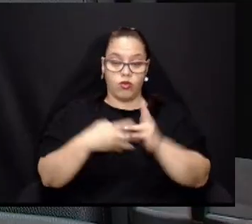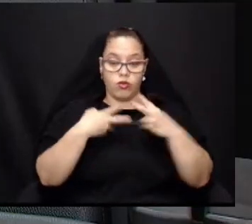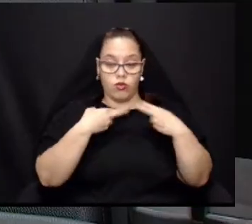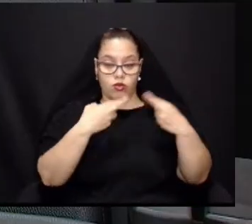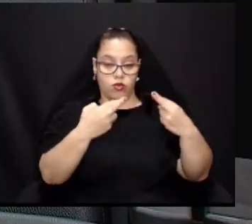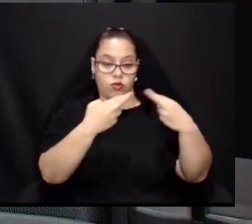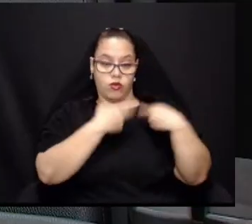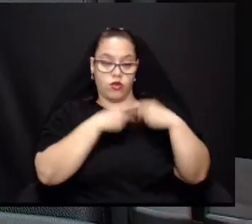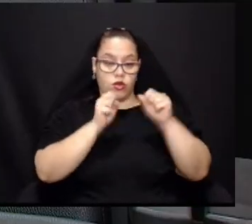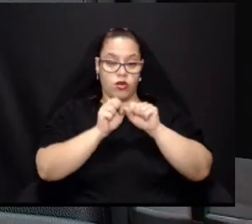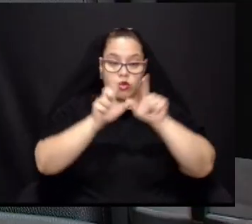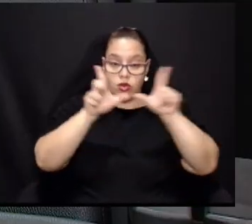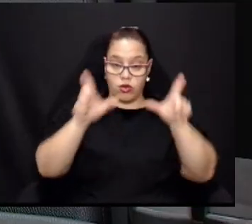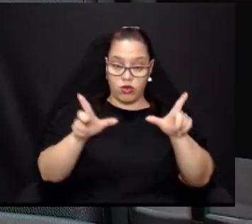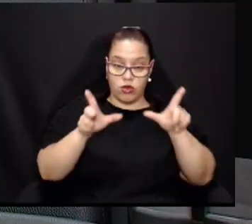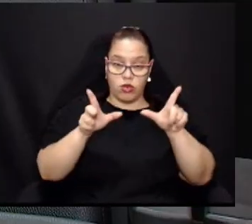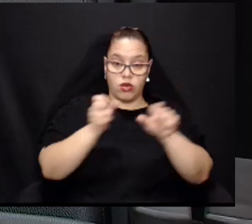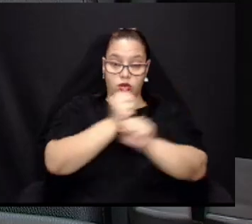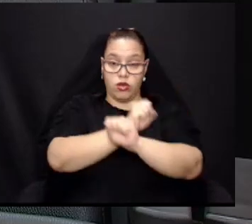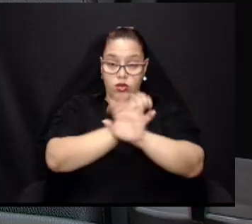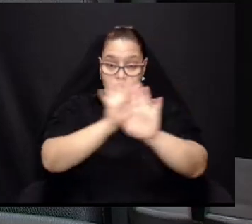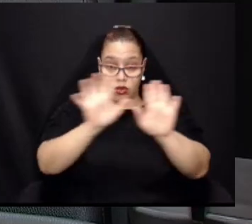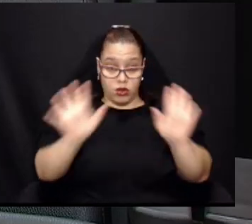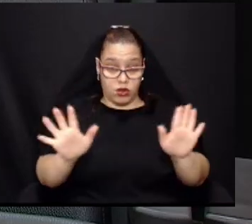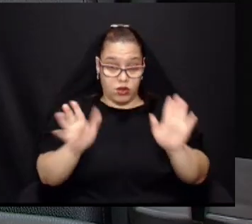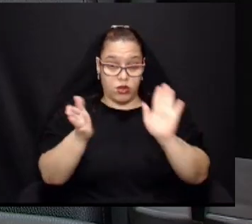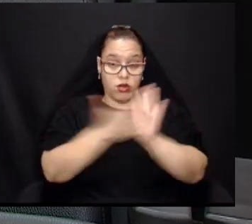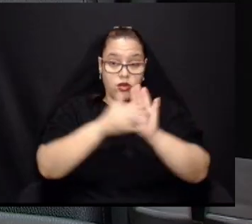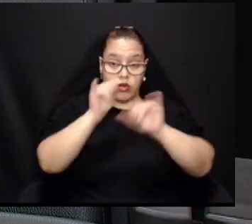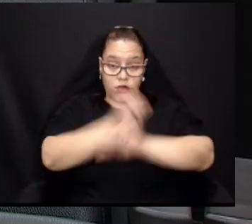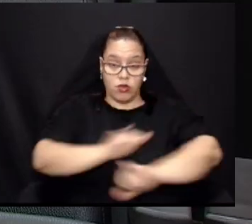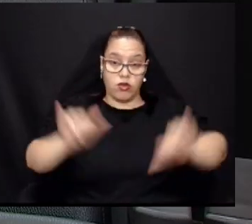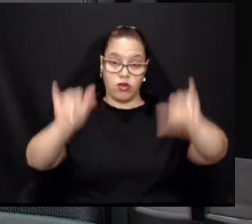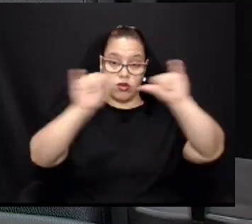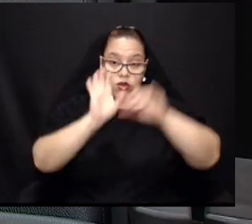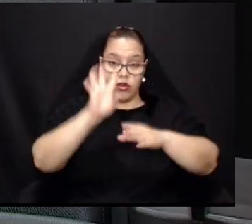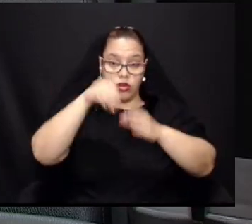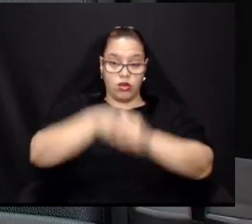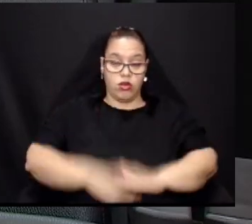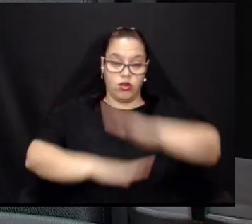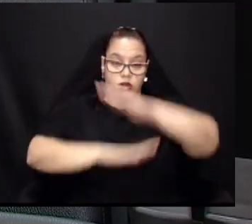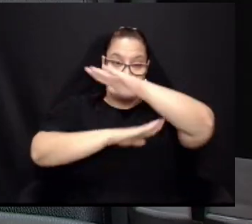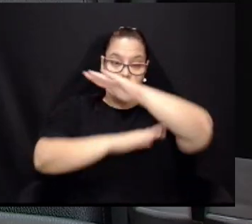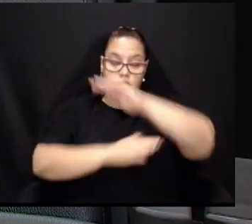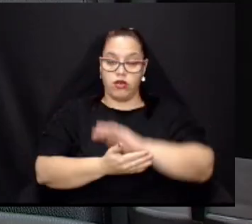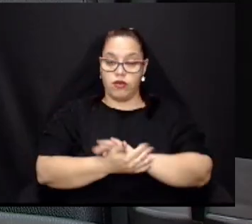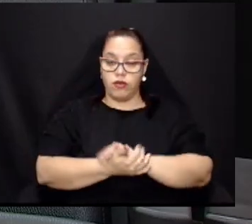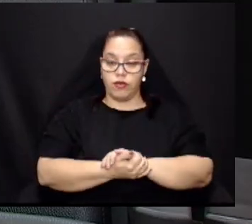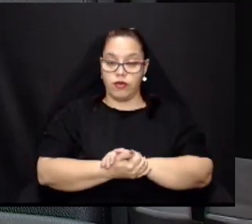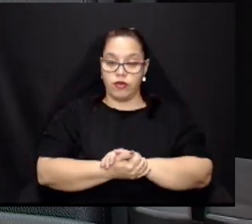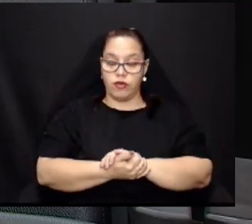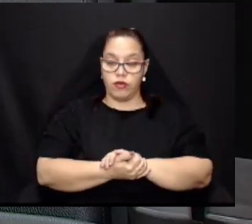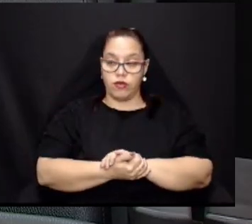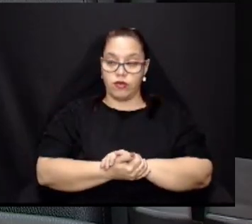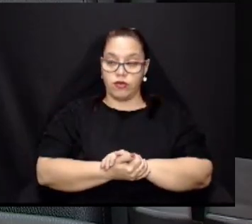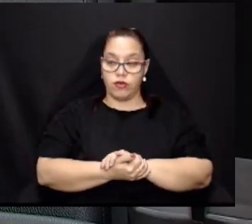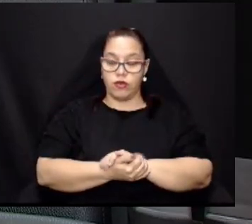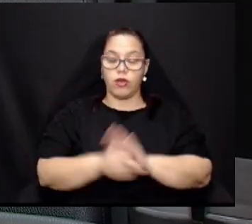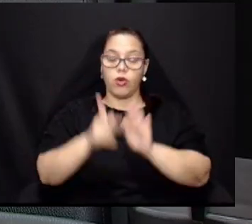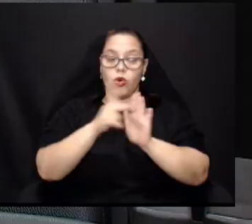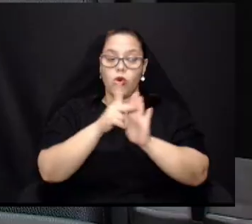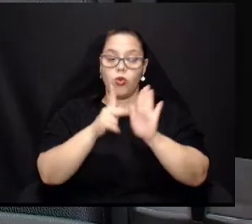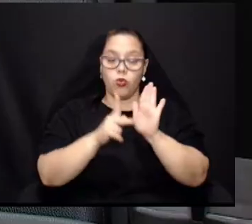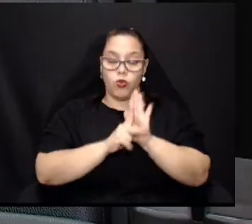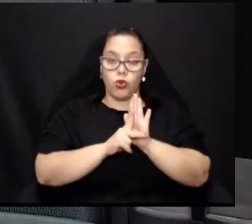visibilidade, transparência, publicidade a tudo que ocorre na casa. Então, desde projetos que